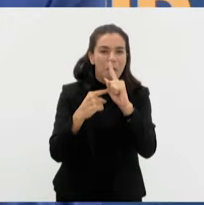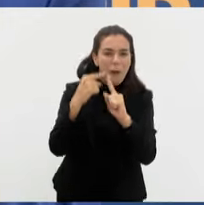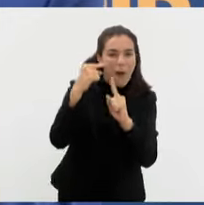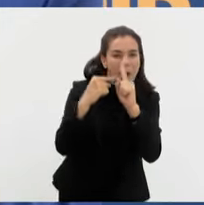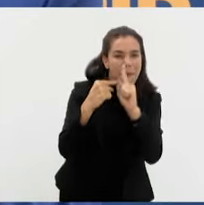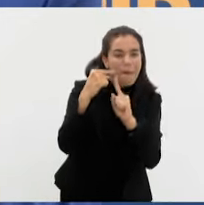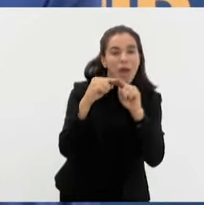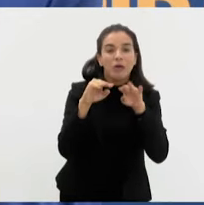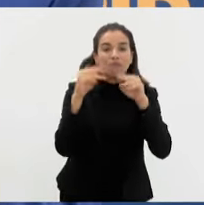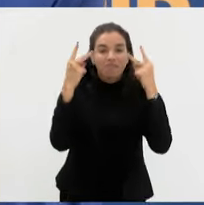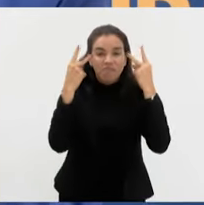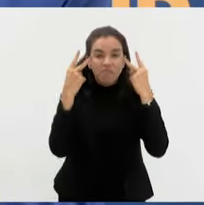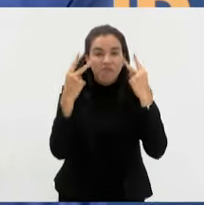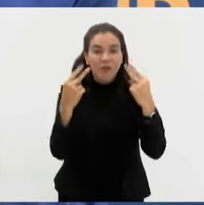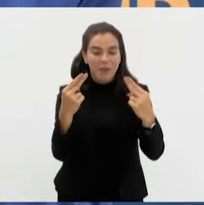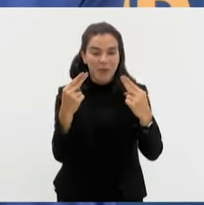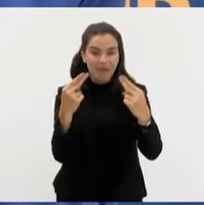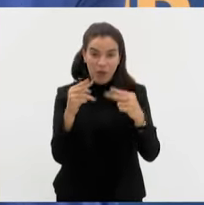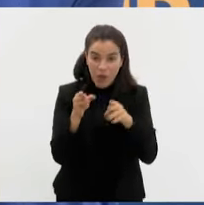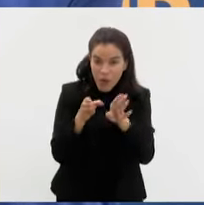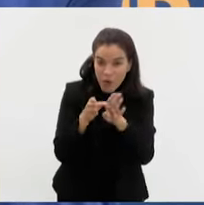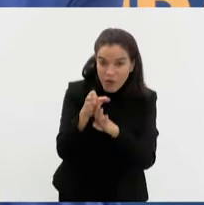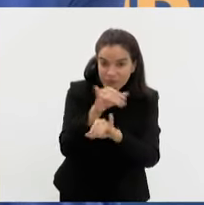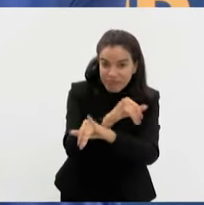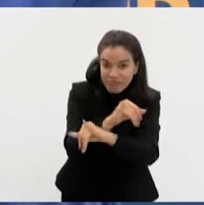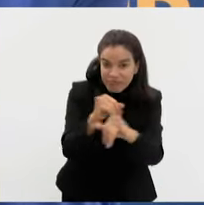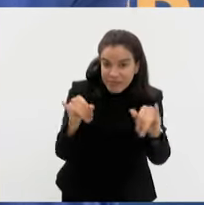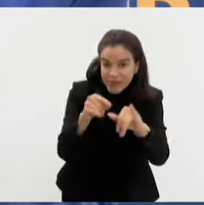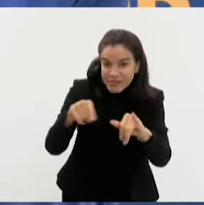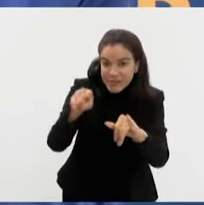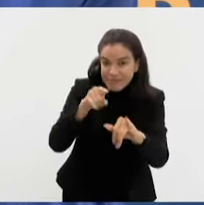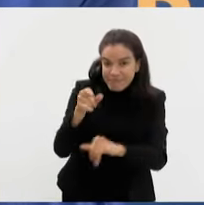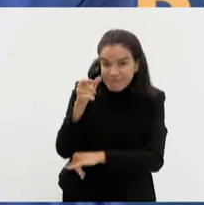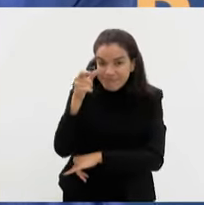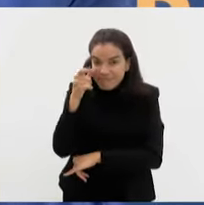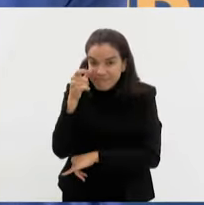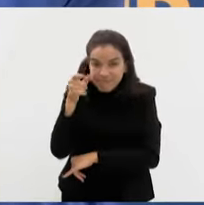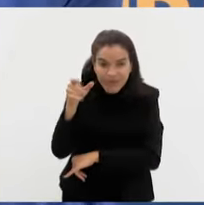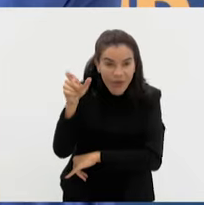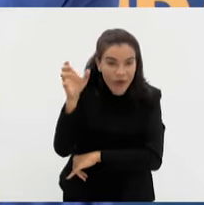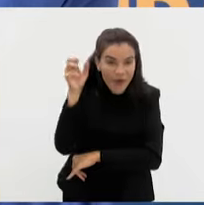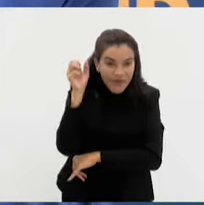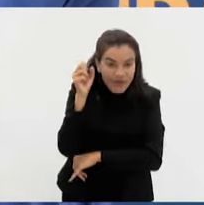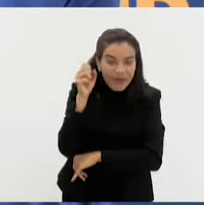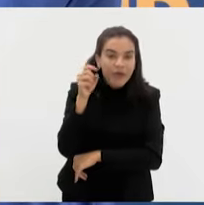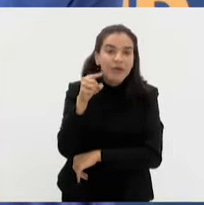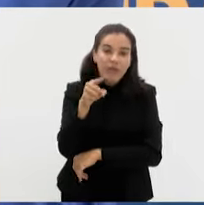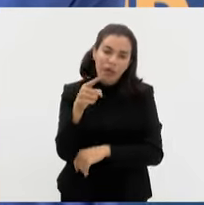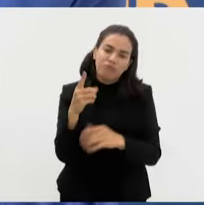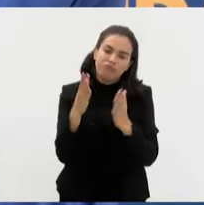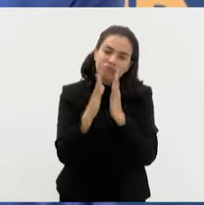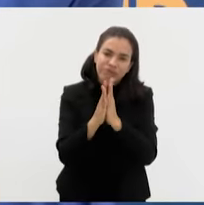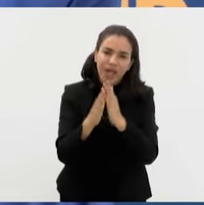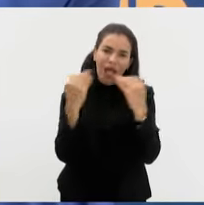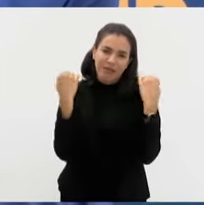da normalidade. E eu aconselho a vocês que estão aqui nos ouvindo, faça atividade